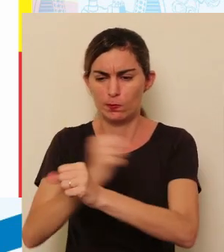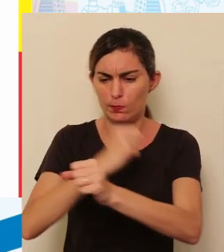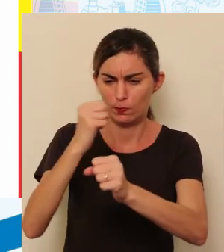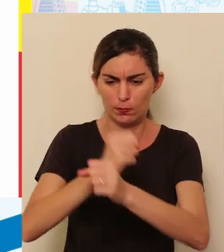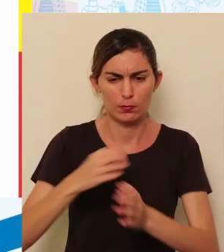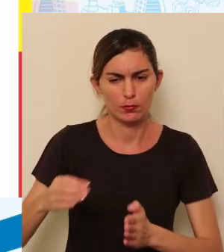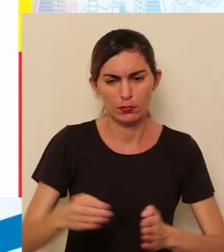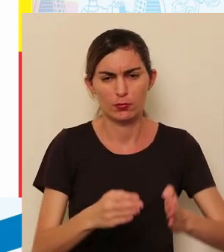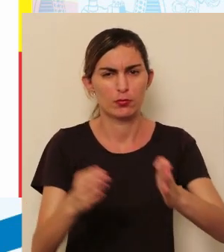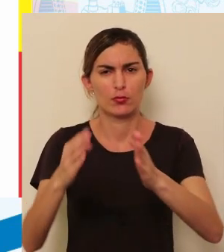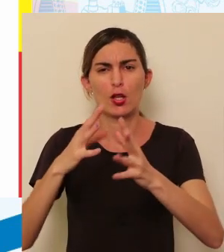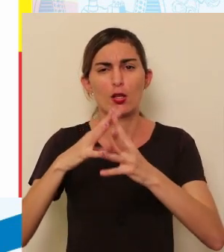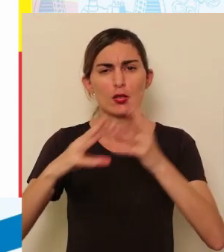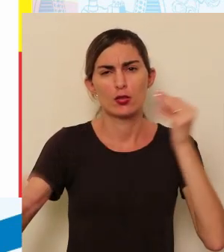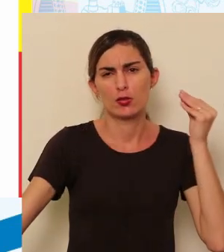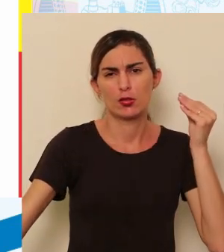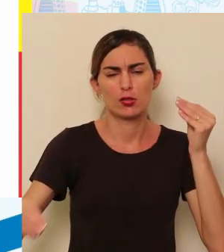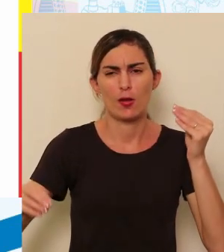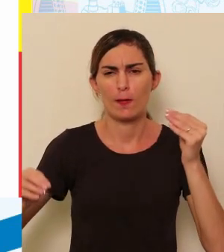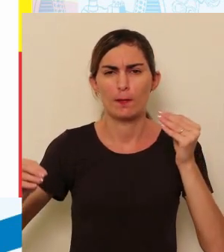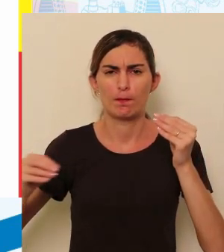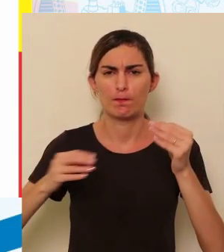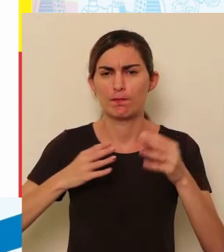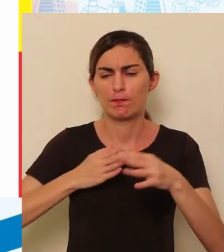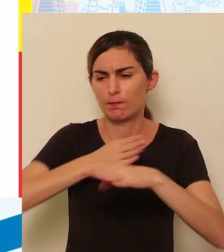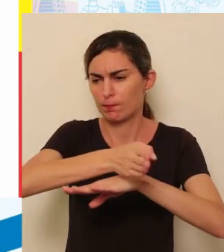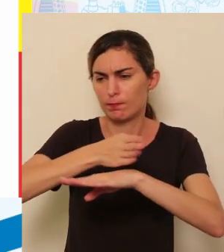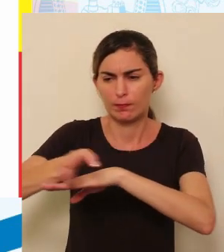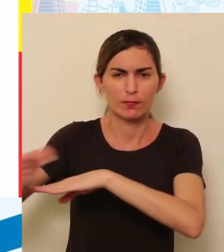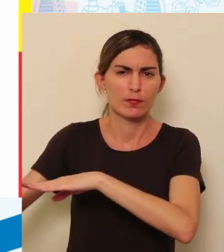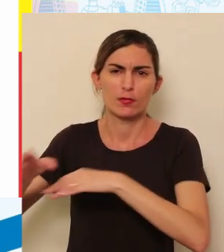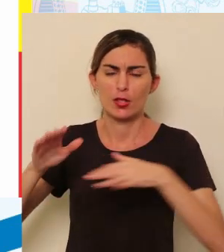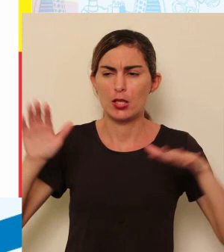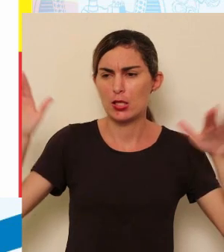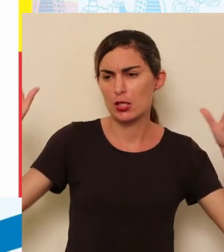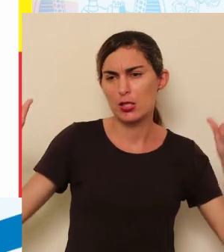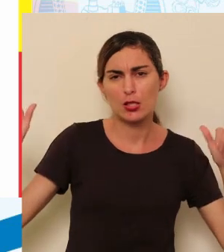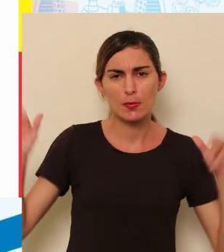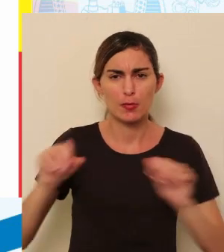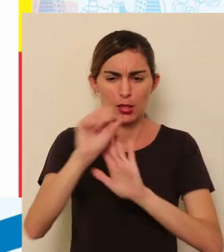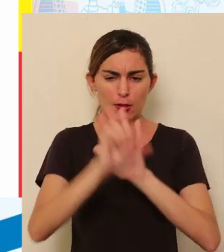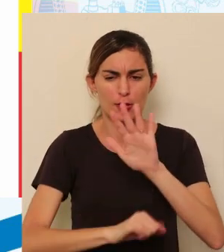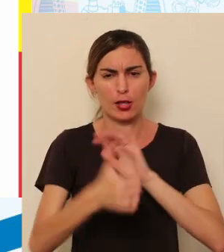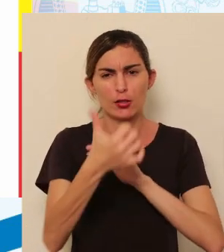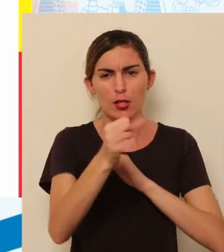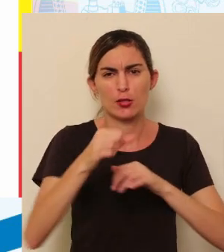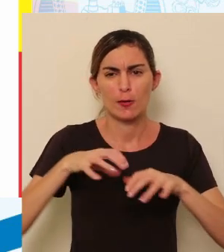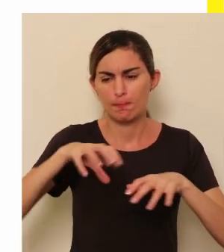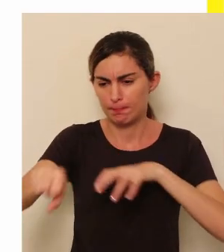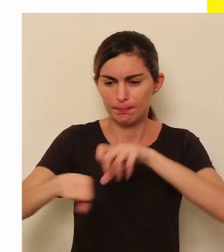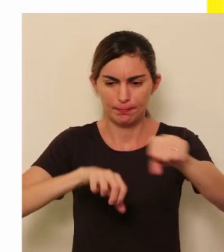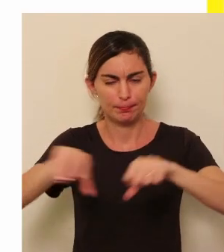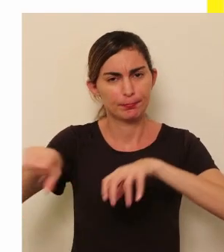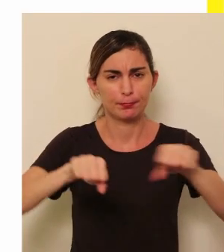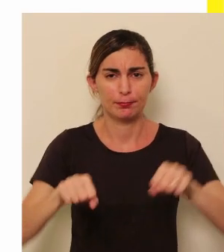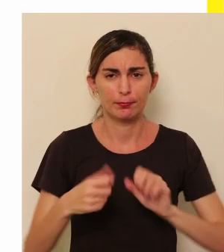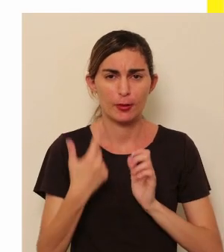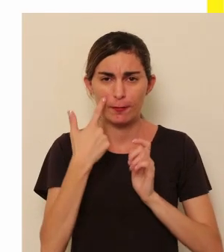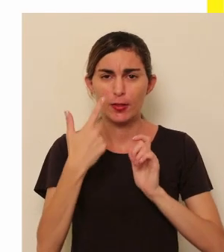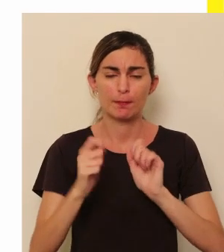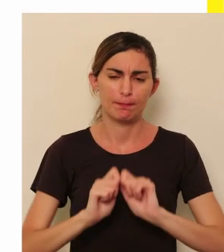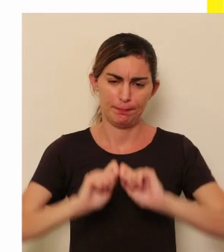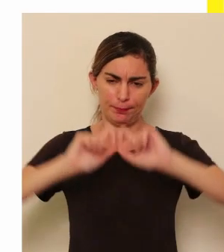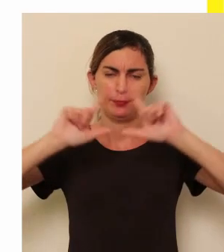estradas. Essa civilização desapareceu a partir da invasão realizada pelos espanhóis no século XVI. E aí nós temos